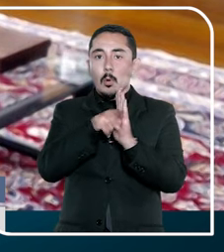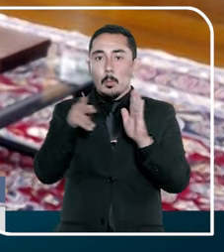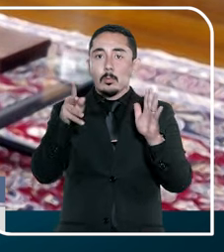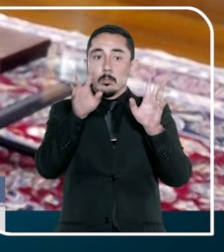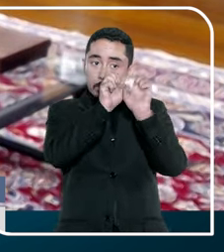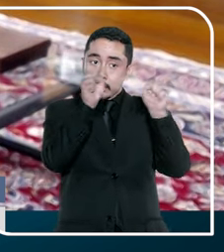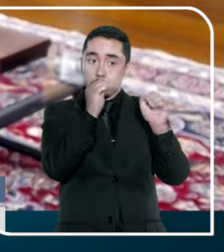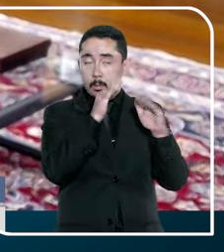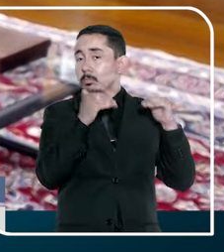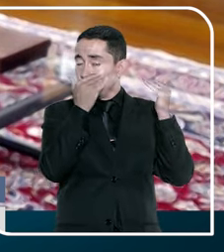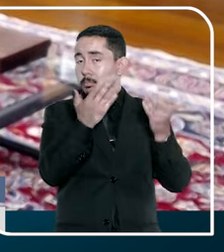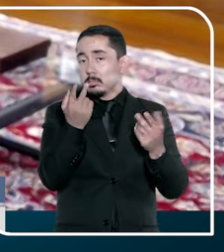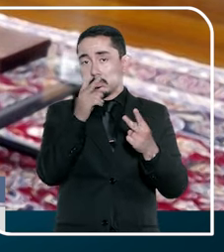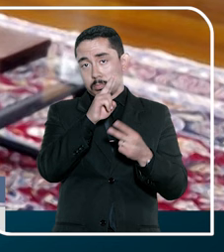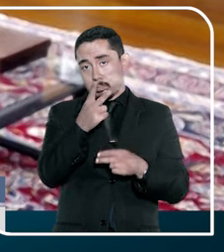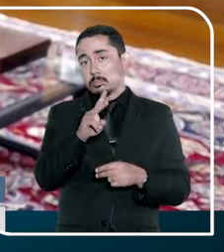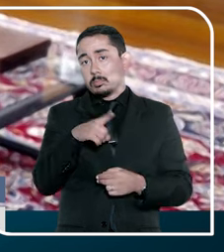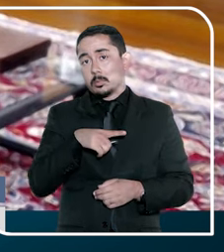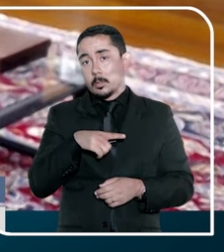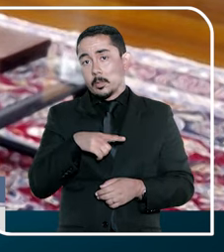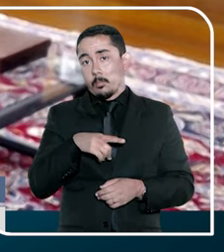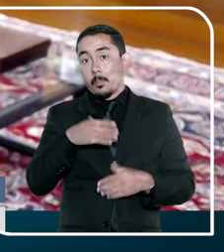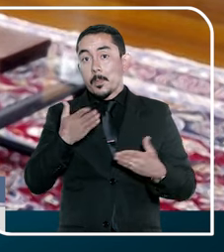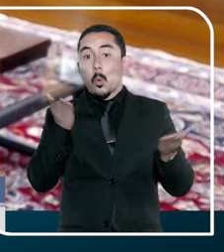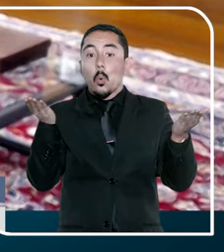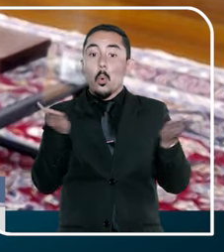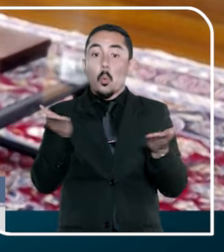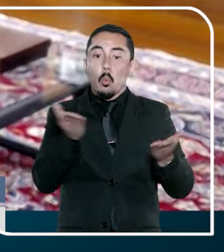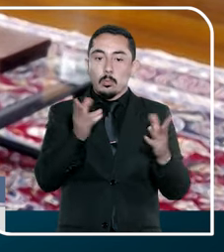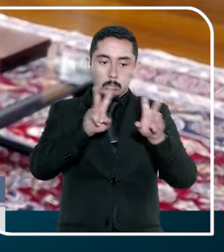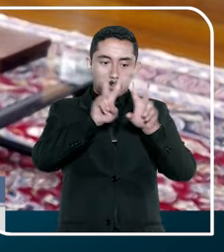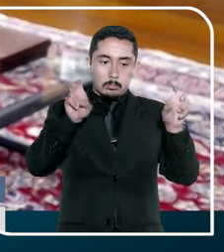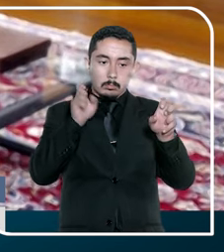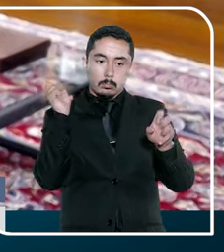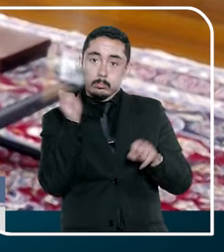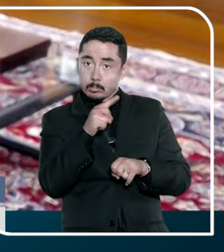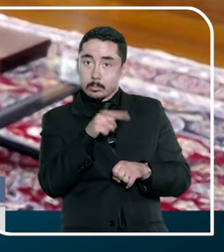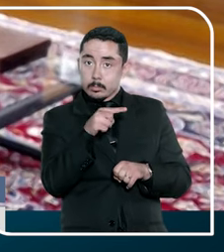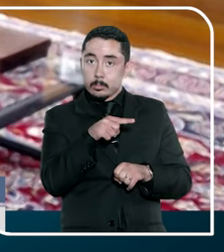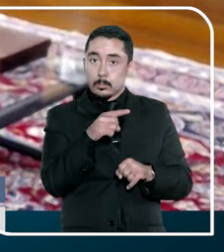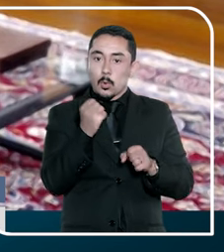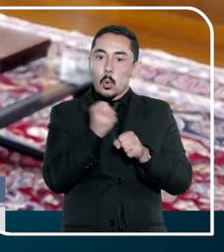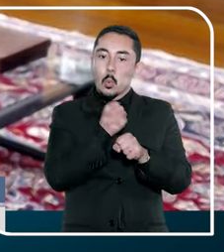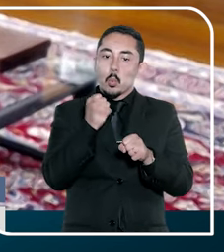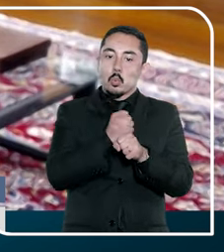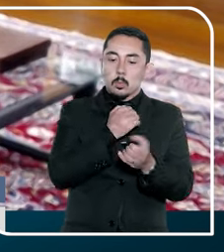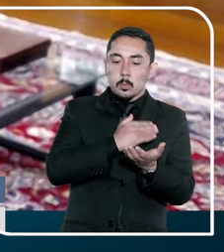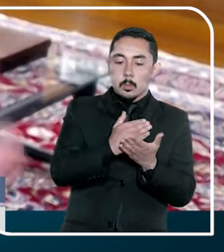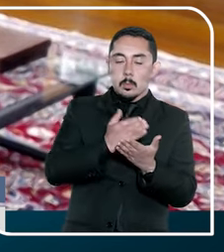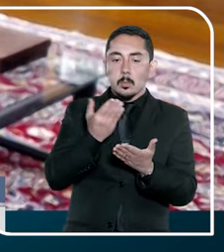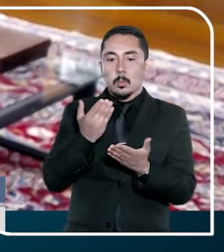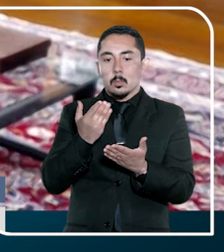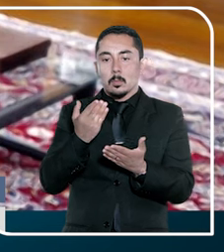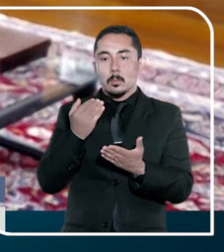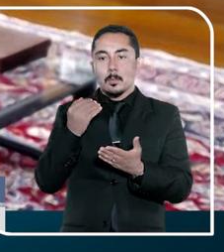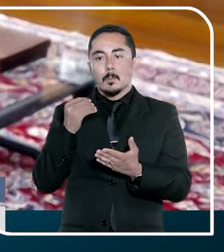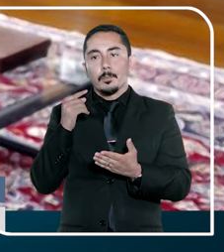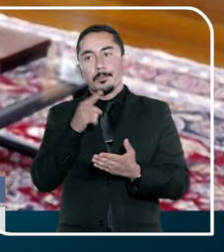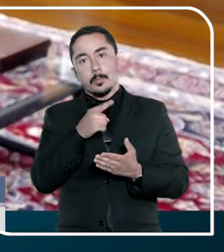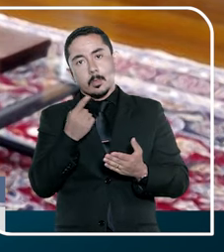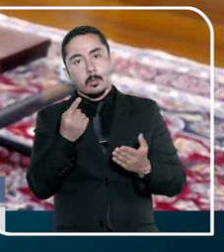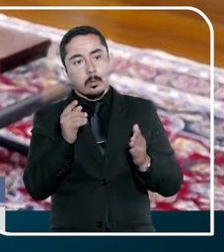hoje nós podemos dizer que este tema Foi sim construído a partir Claro com a contribuição da